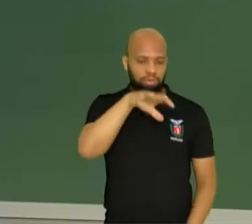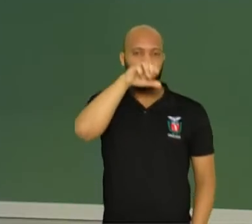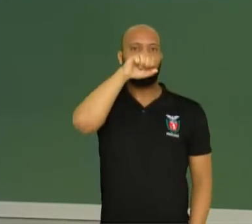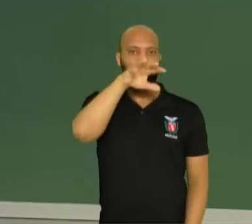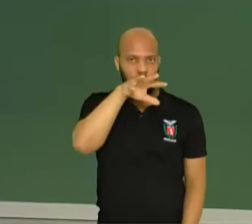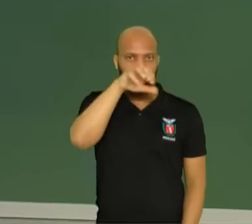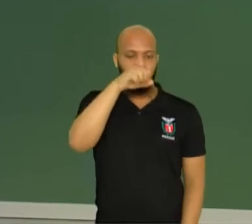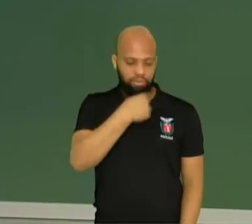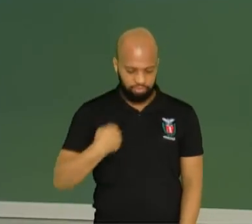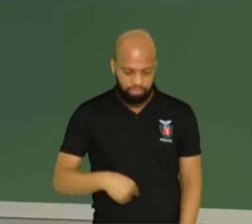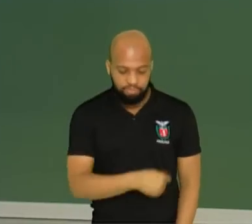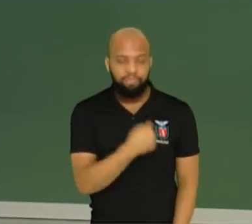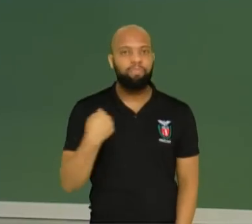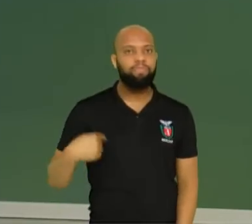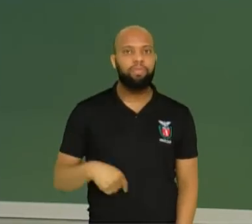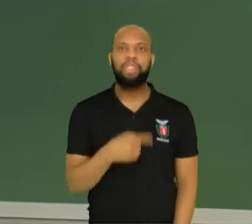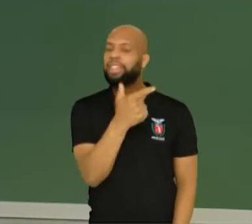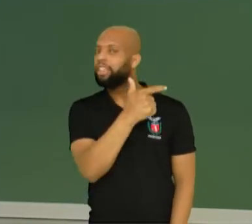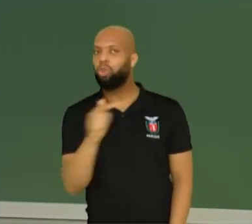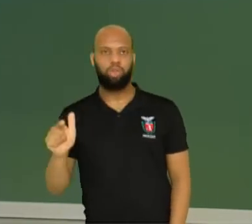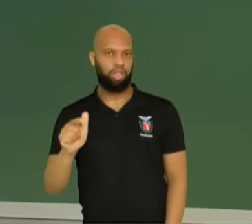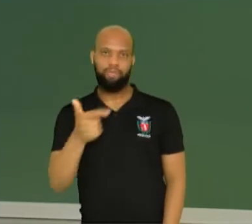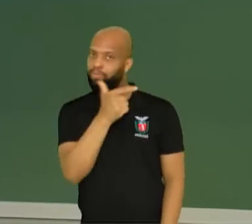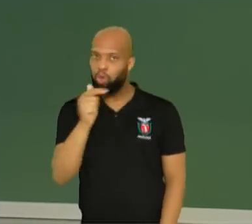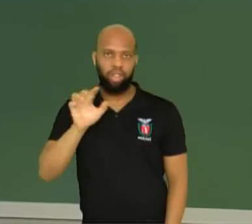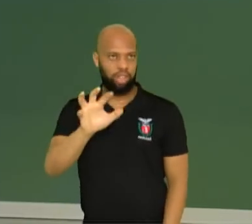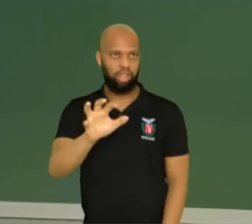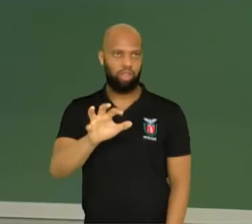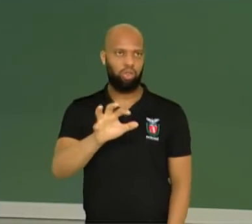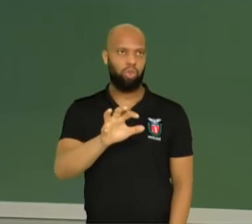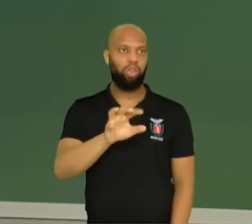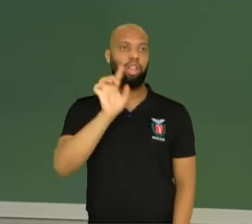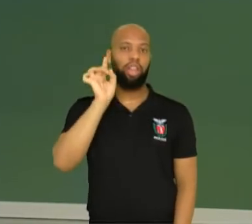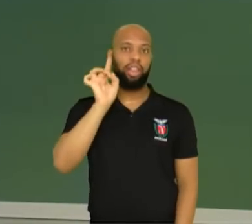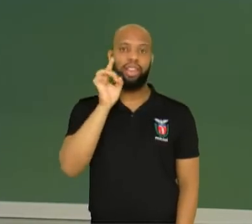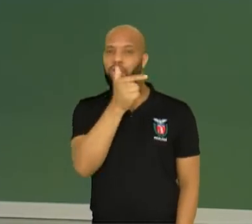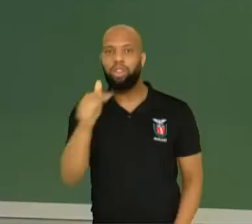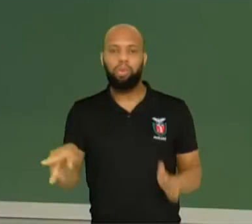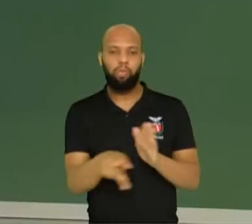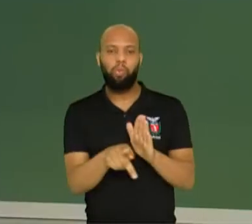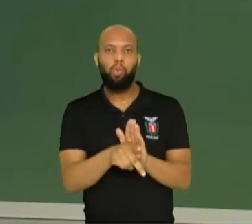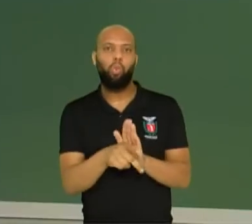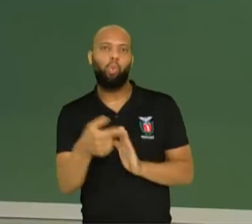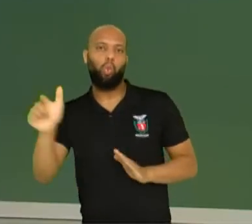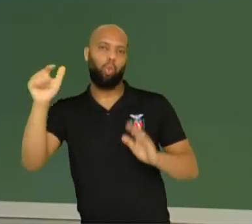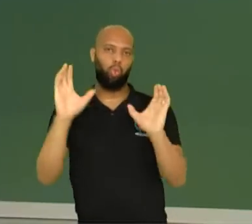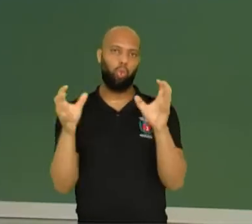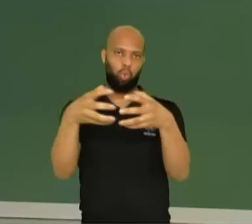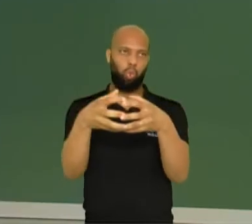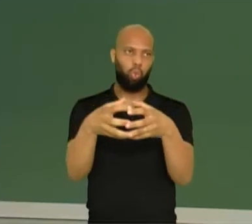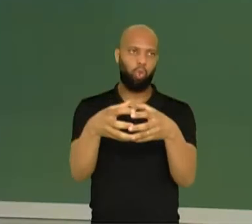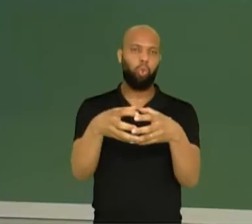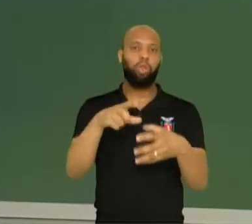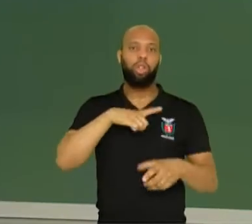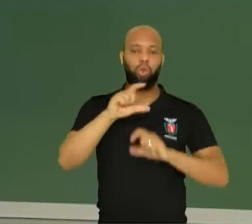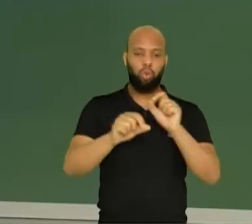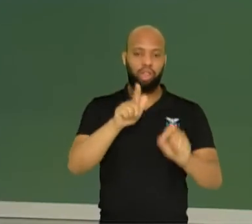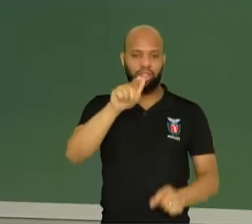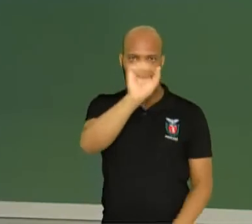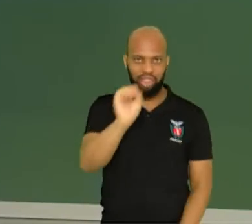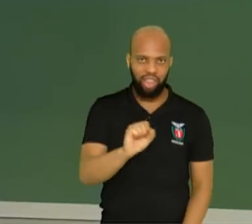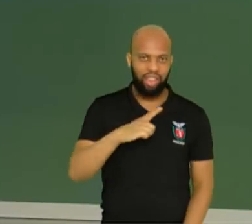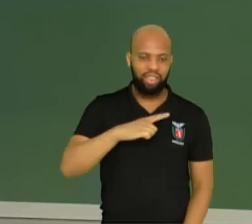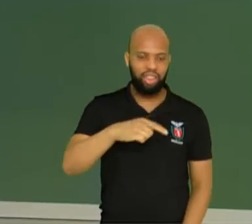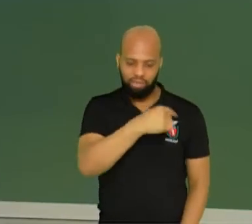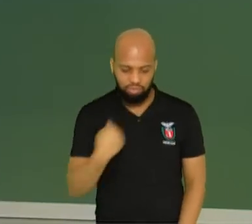circulatório? Não tem, eu não falei nada disso. São sistemas ausentes nesse grupo. Eles trocam os gases e transportam